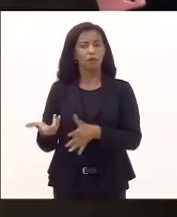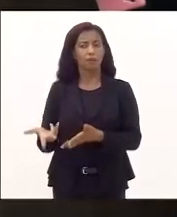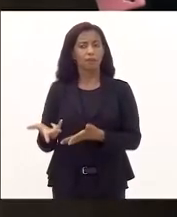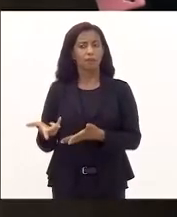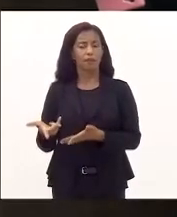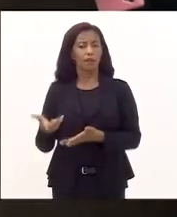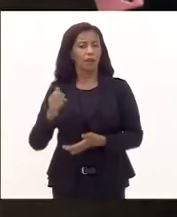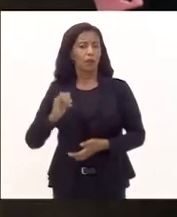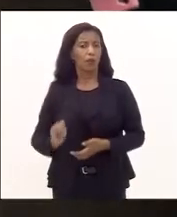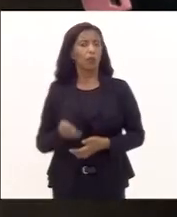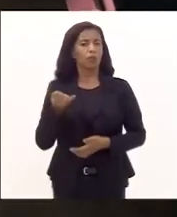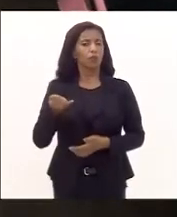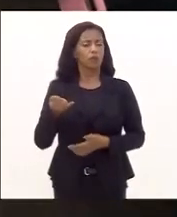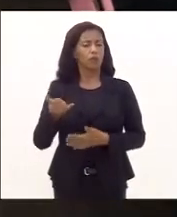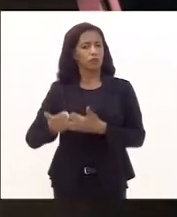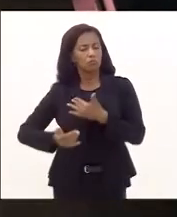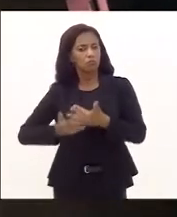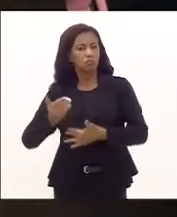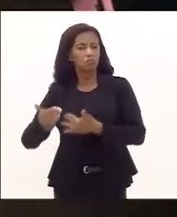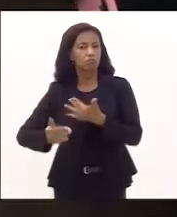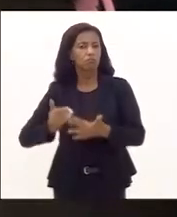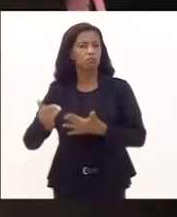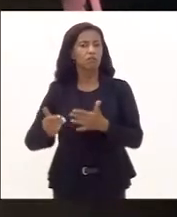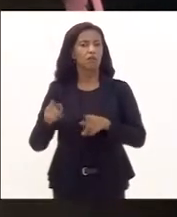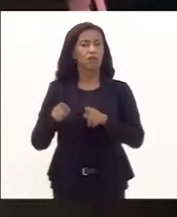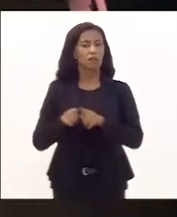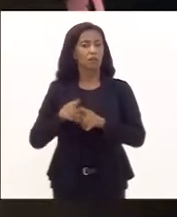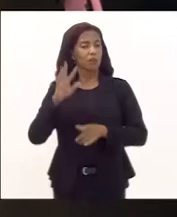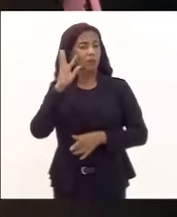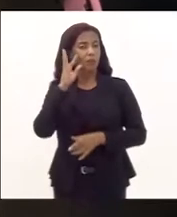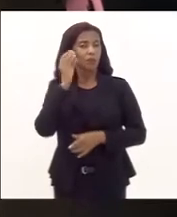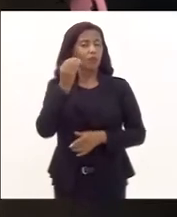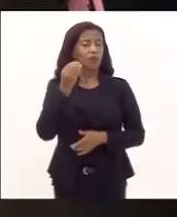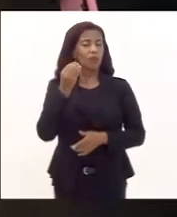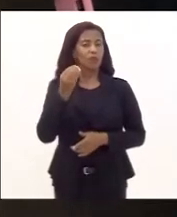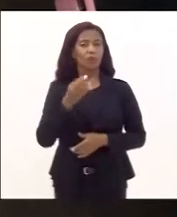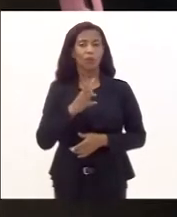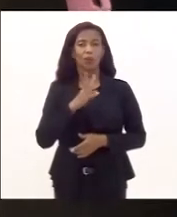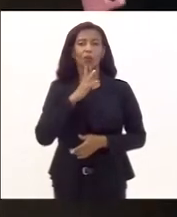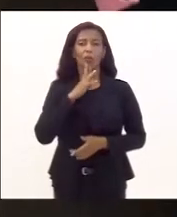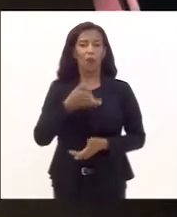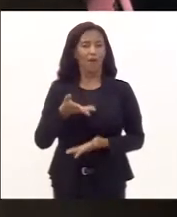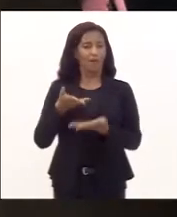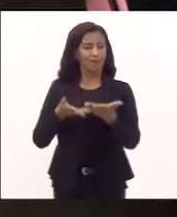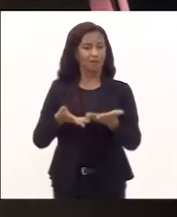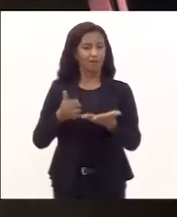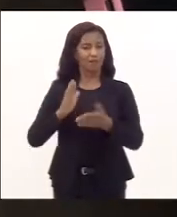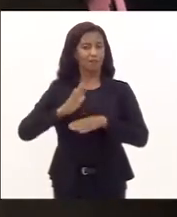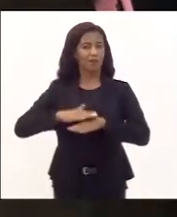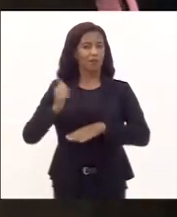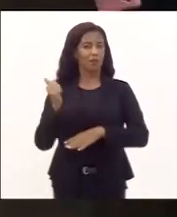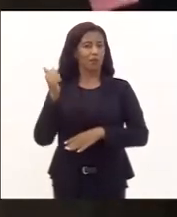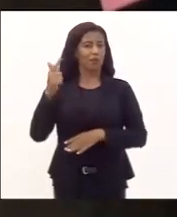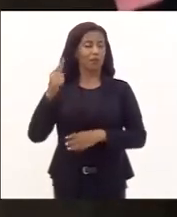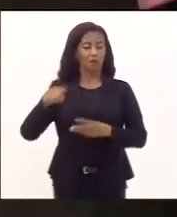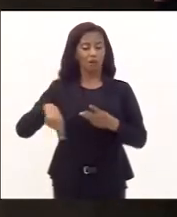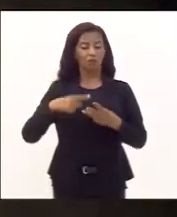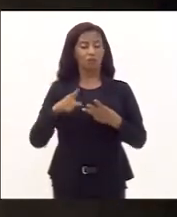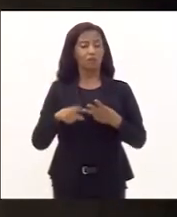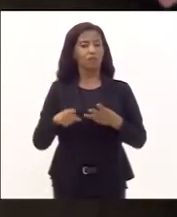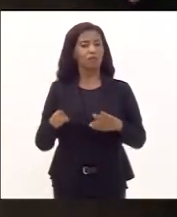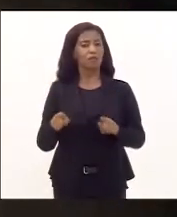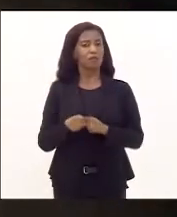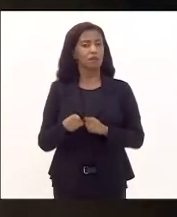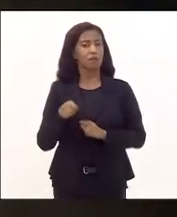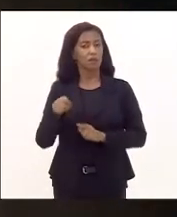a possibilidade de aperfeiçoamento continuado é, muitas vezes, decisivo. Deputada Marta Rocha, que conhece a matéria melhor do que eu. Agora, o terceiro ponto que quero ressaltar, Márcio,